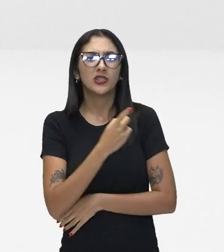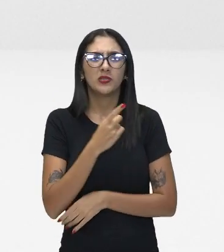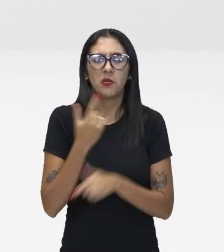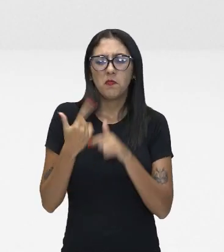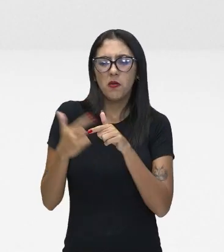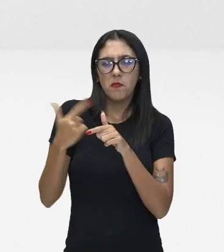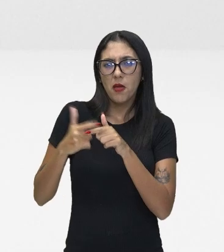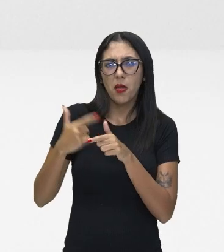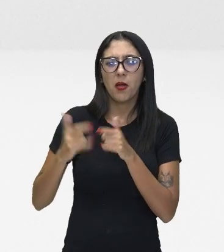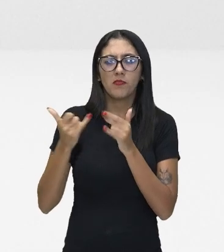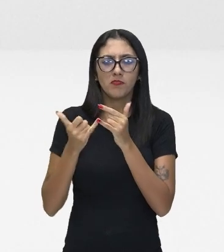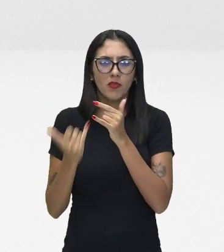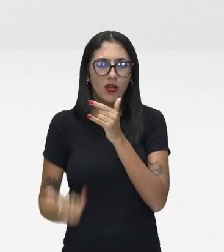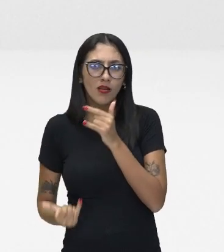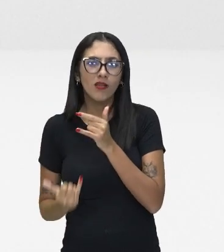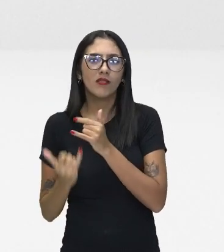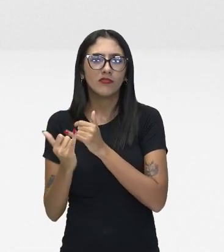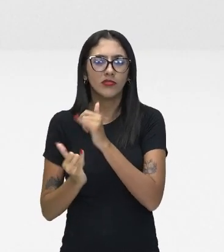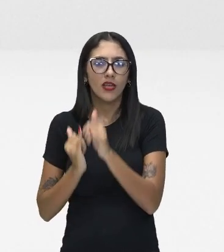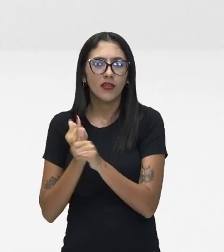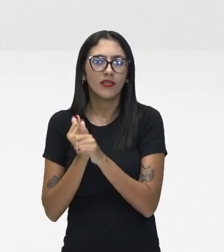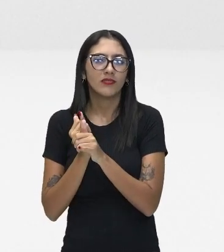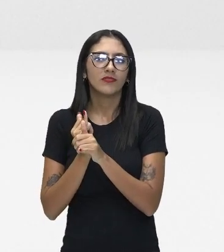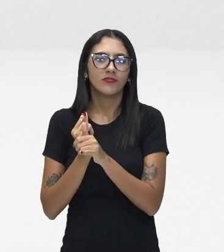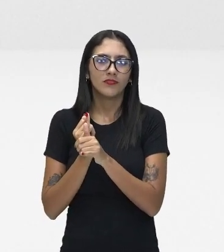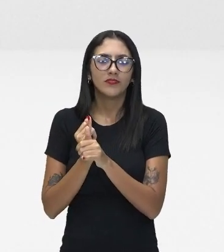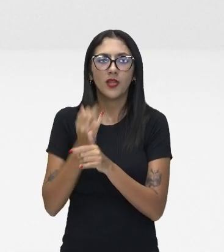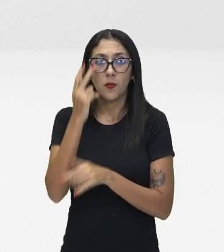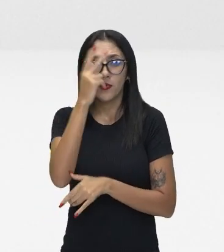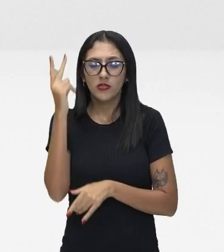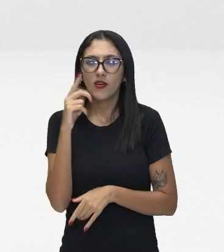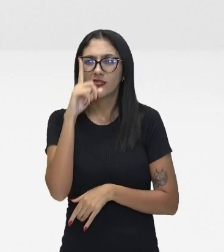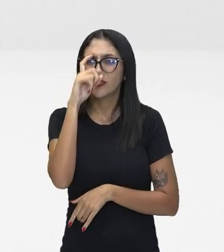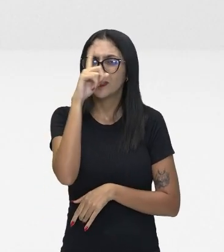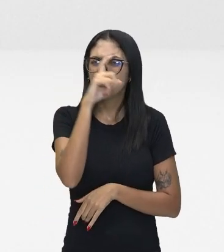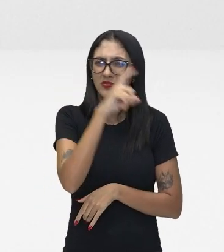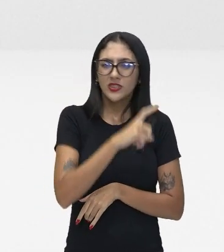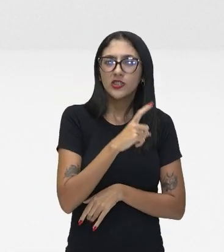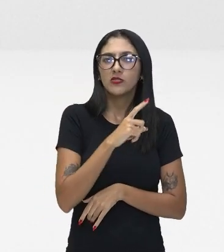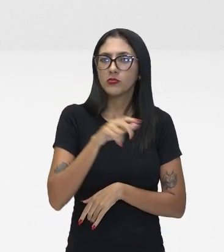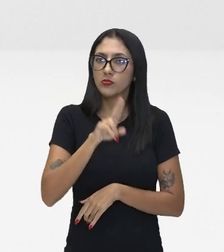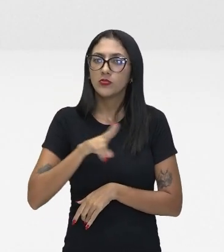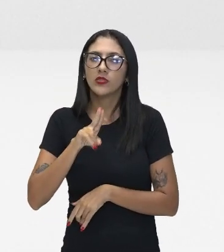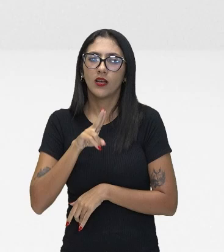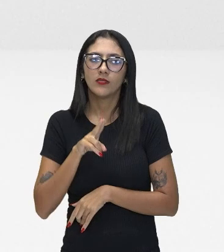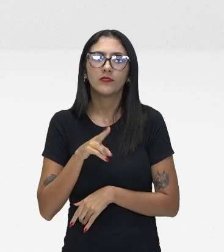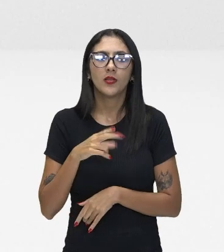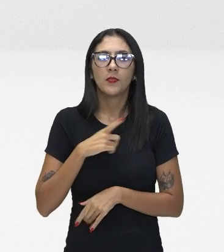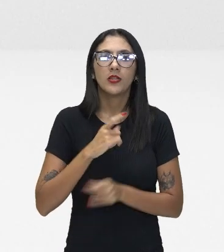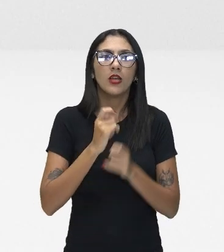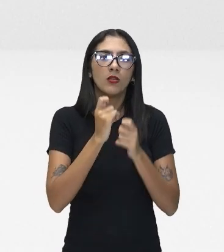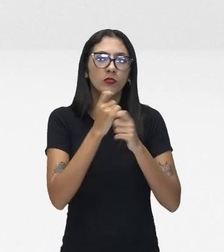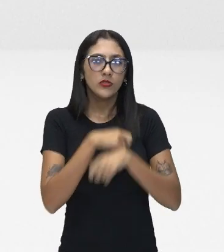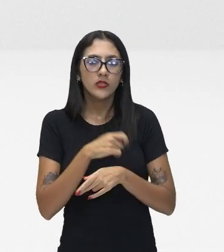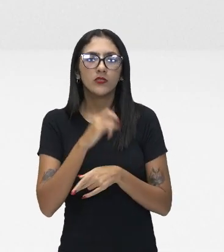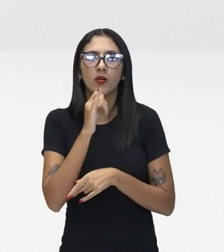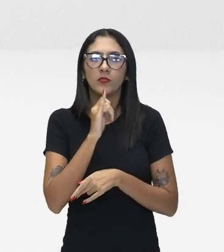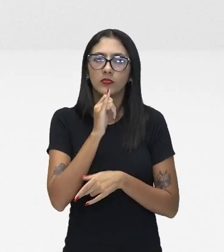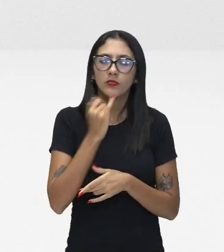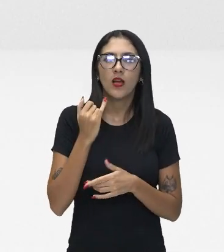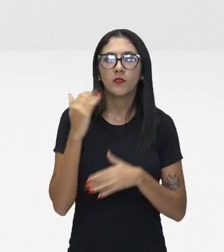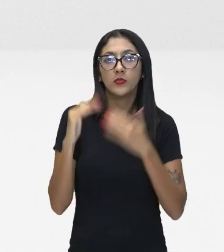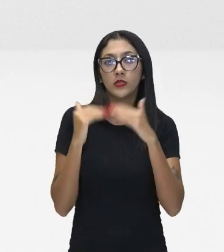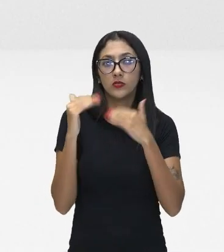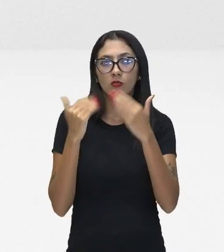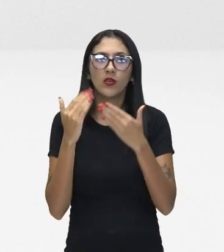precário. Algumas pessoas têm dificuldades no acesso à internet para que possa desenvolver um